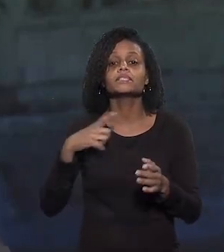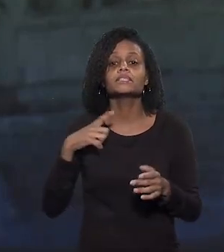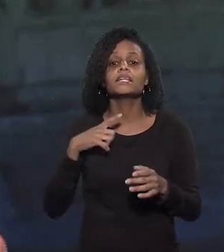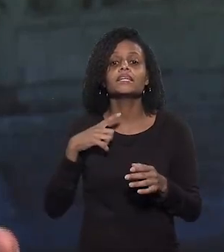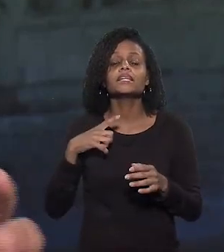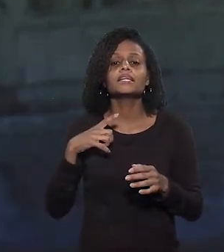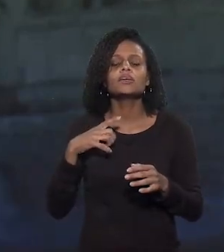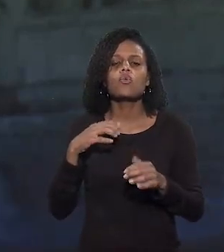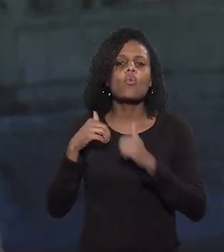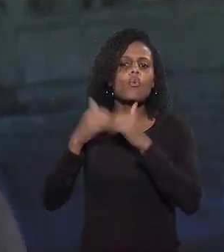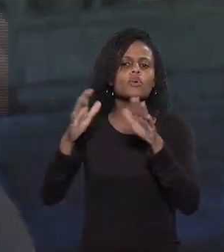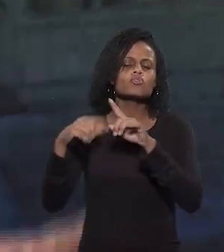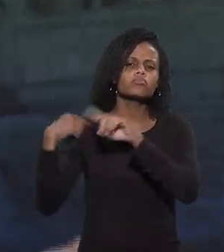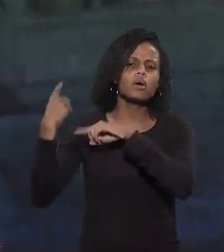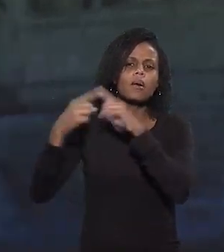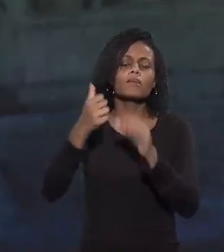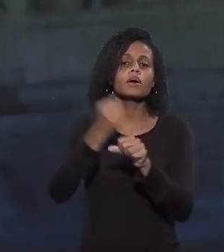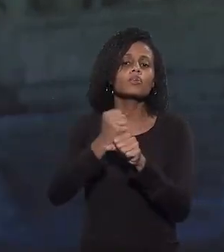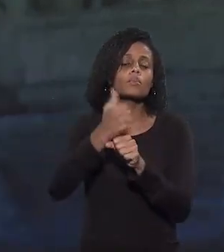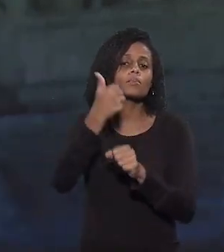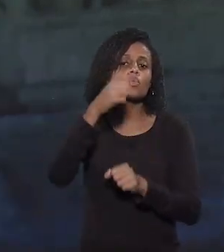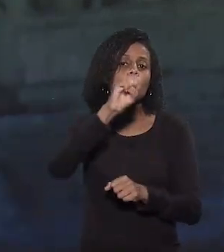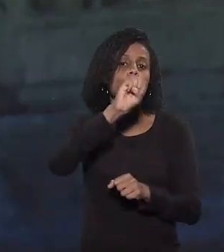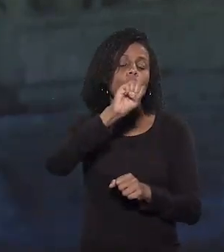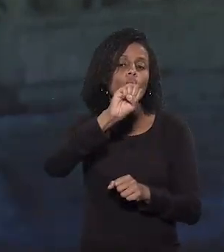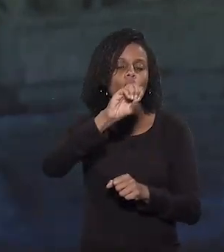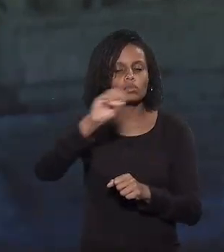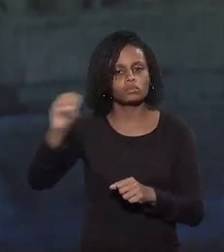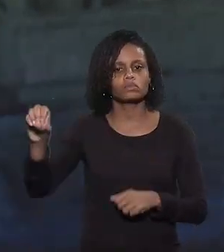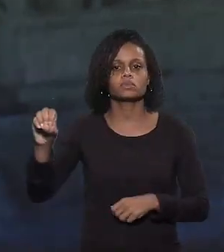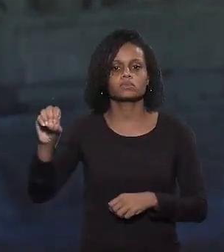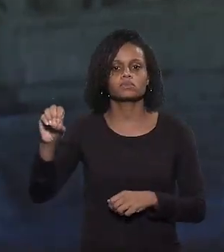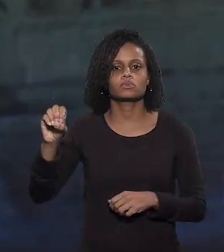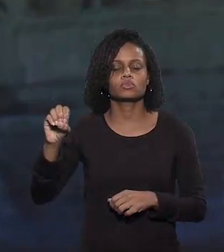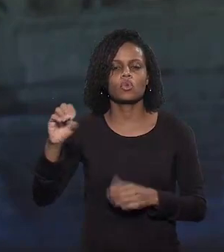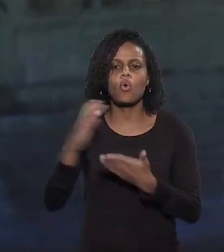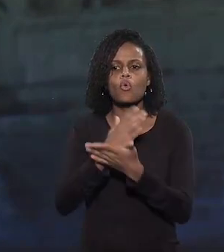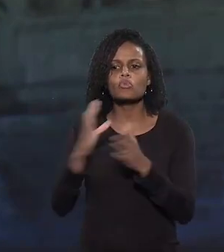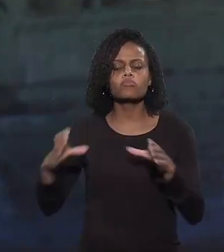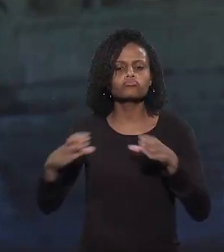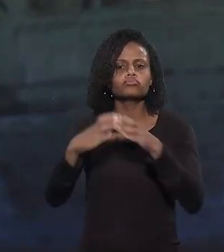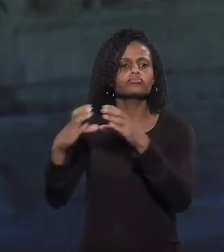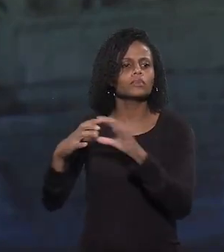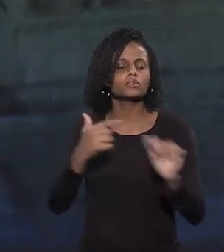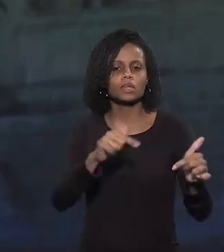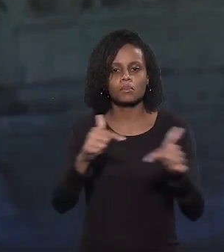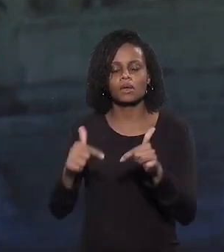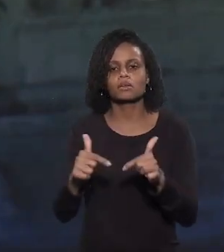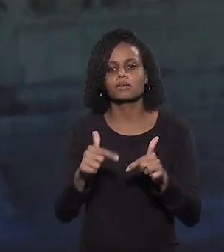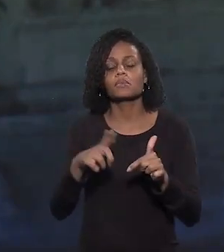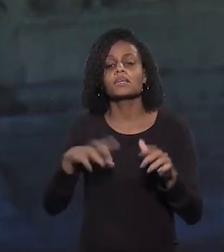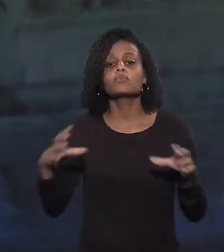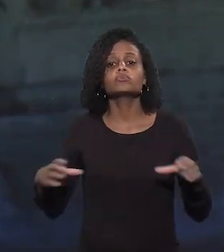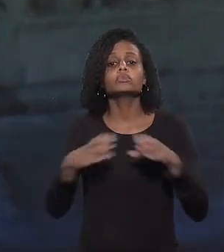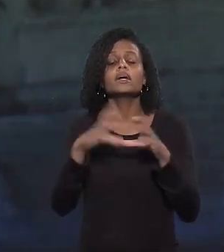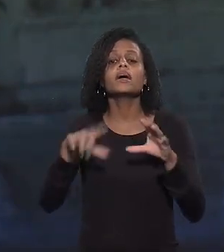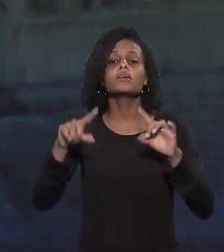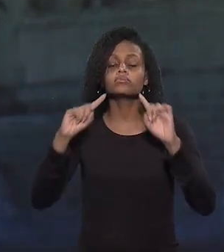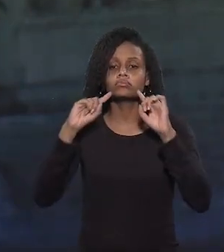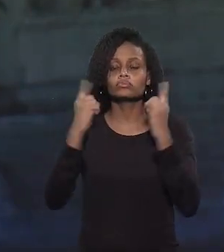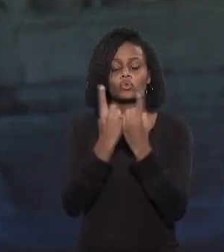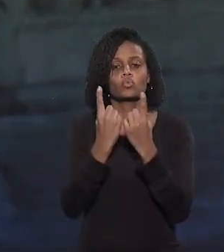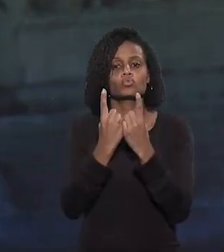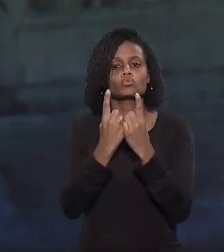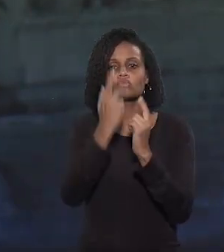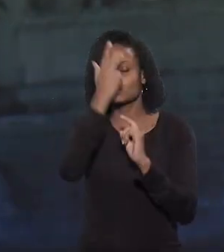há registros, por exemplo, desde 1800, algumas já se reuniam para esse tipo de trabalho, mas a comunidade é uma reunião